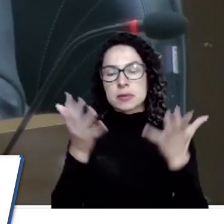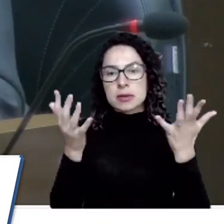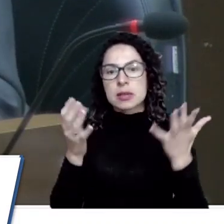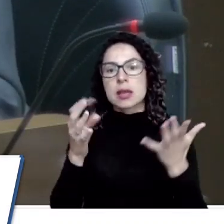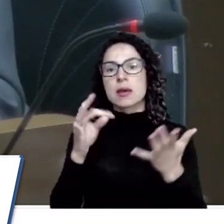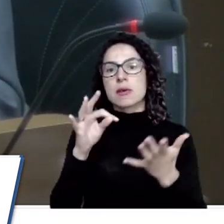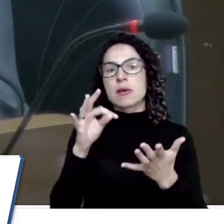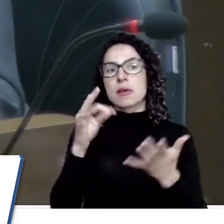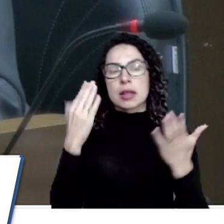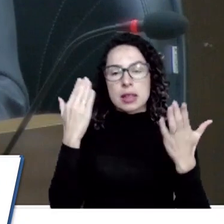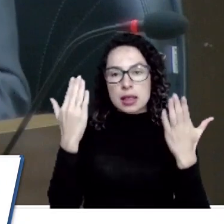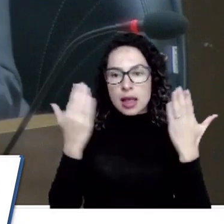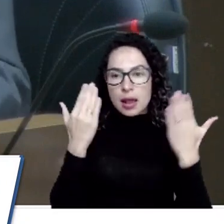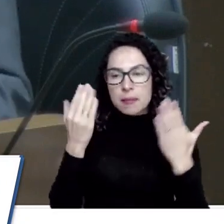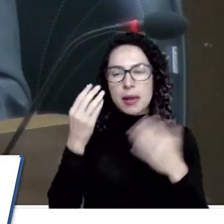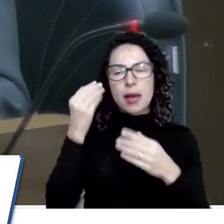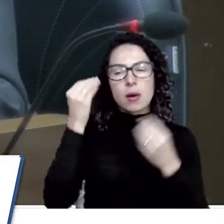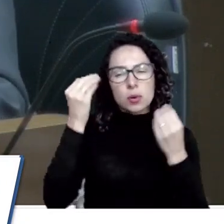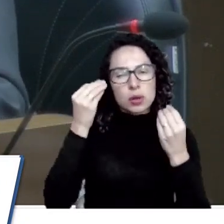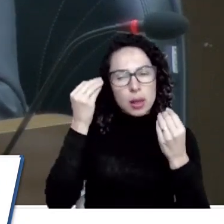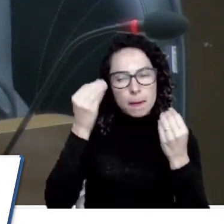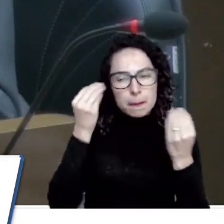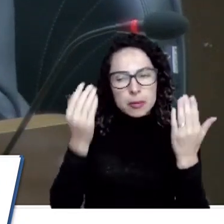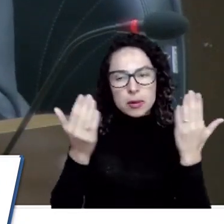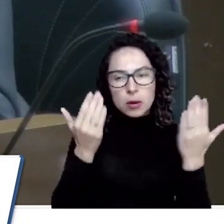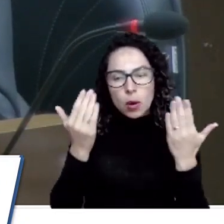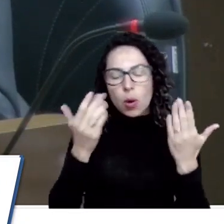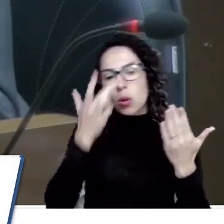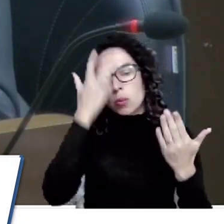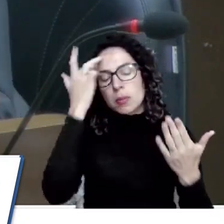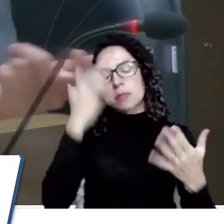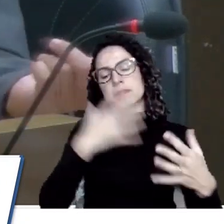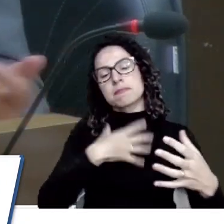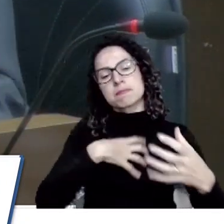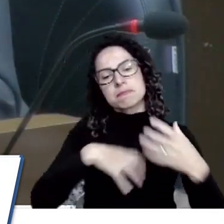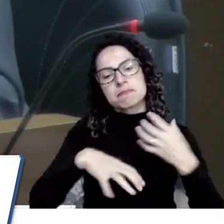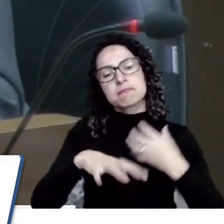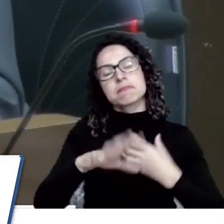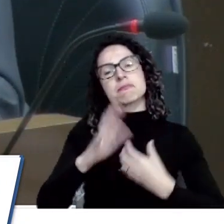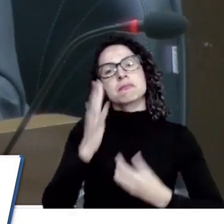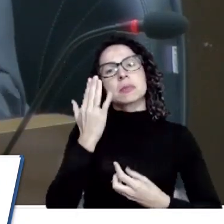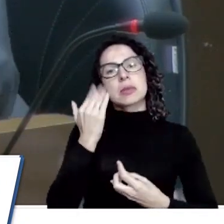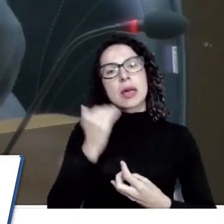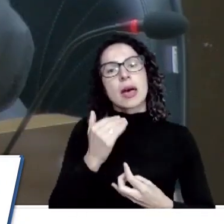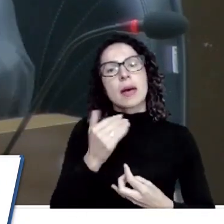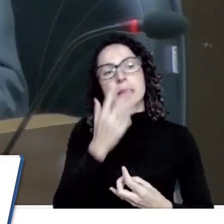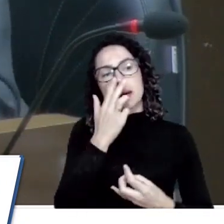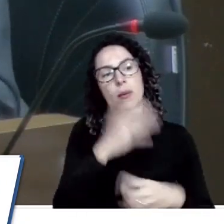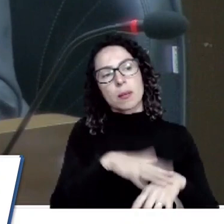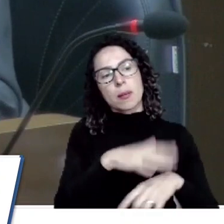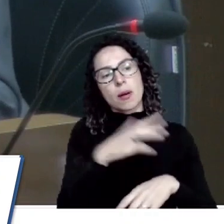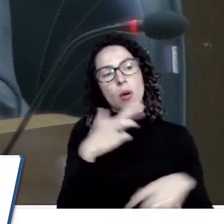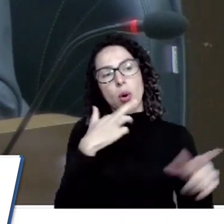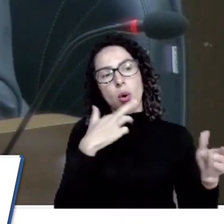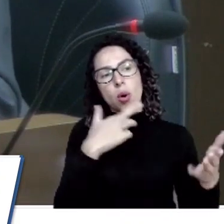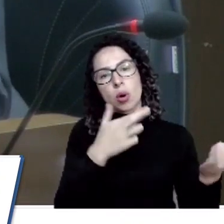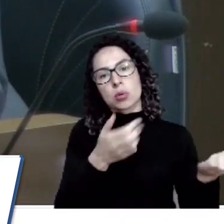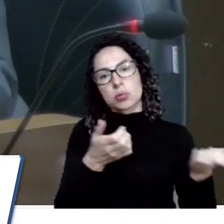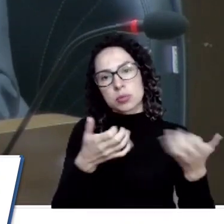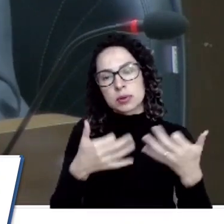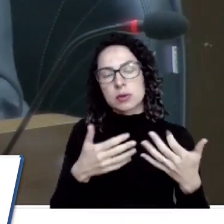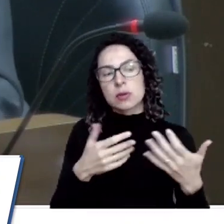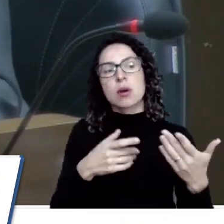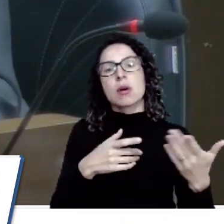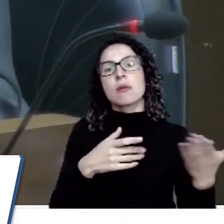de psicólogos, pessoas que entendam, sabe? Como o vereador Ronaldo disse, o senhor está vindo.